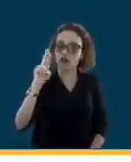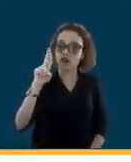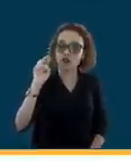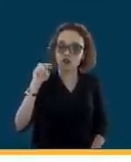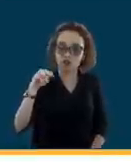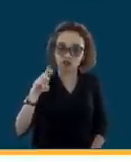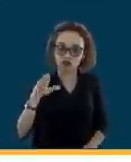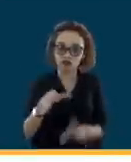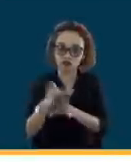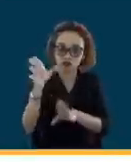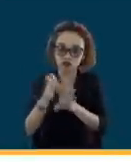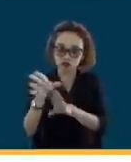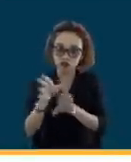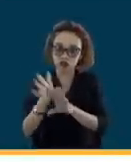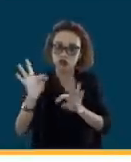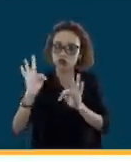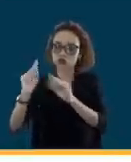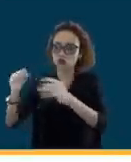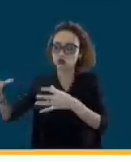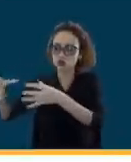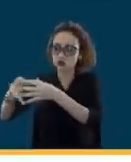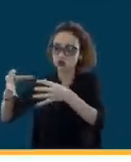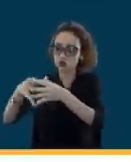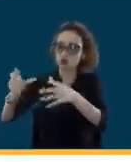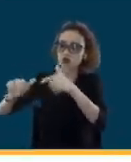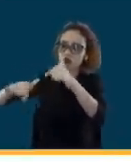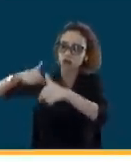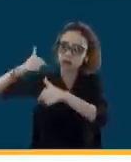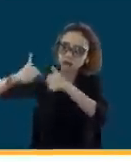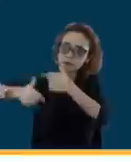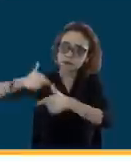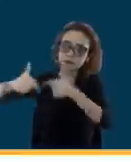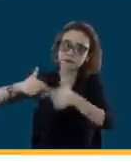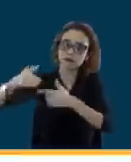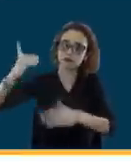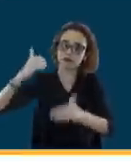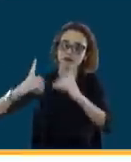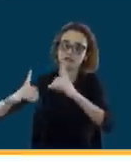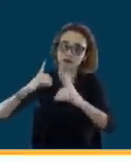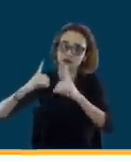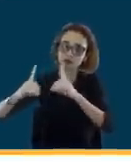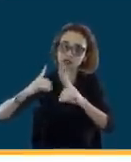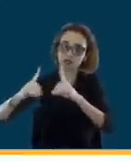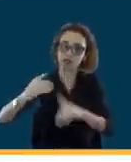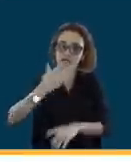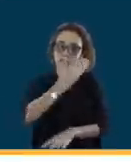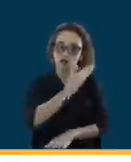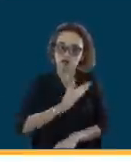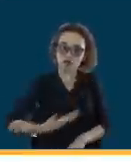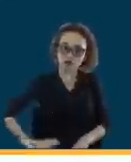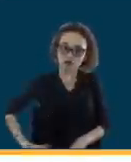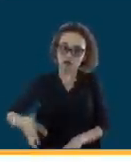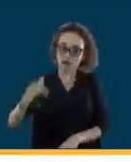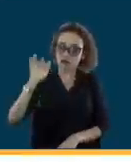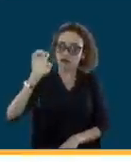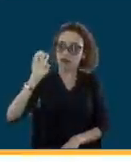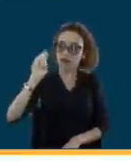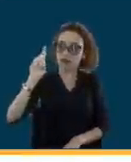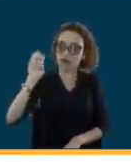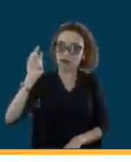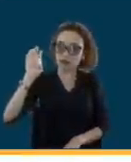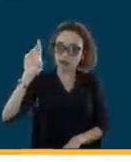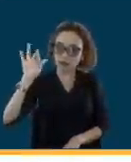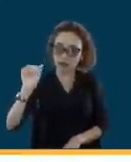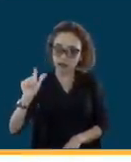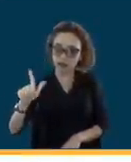que trabalhou intensamente, está trabalhando, né, no diálogo com o governo federal para a regulamentação da lei, para